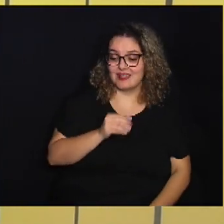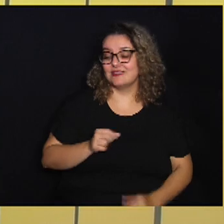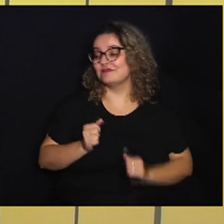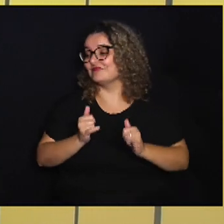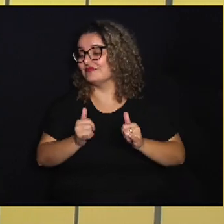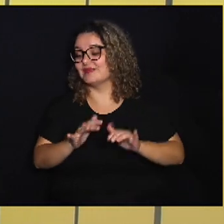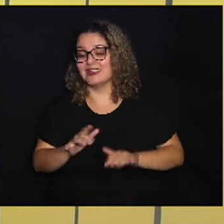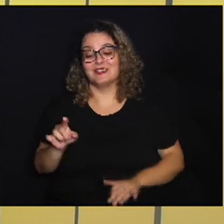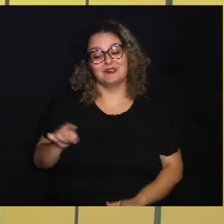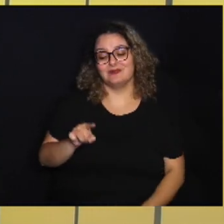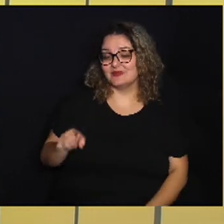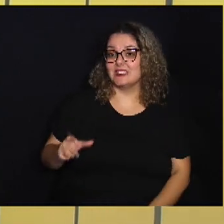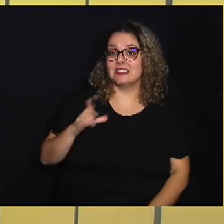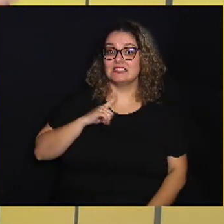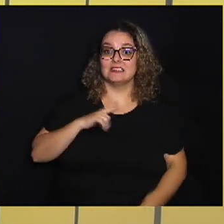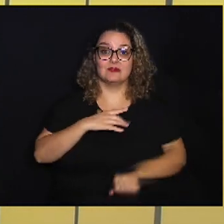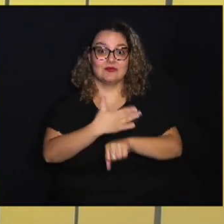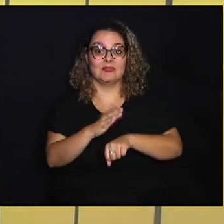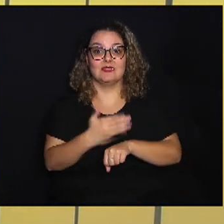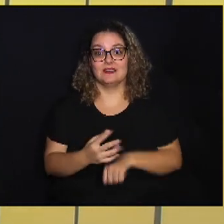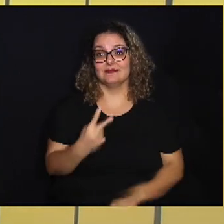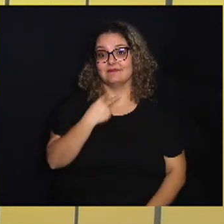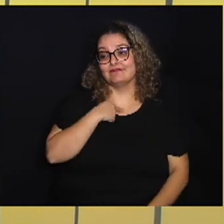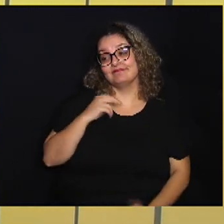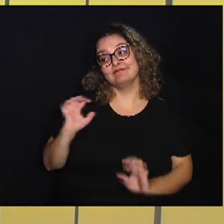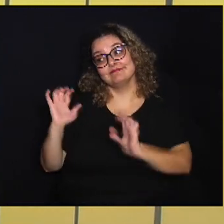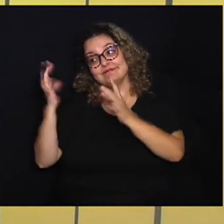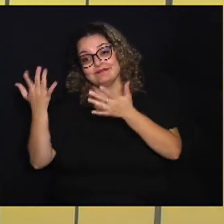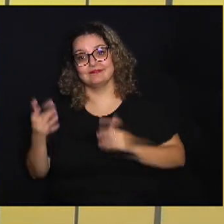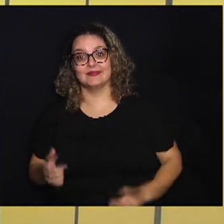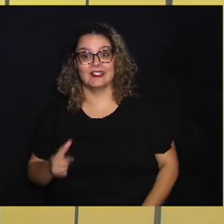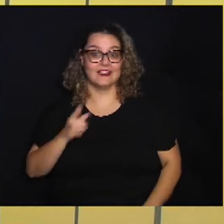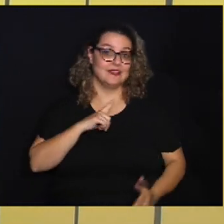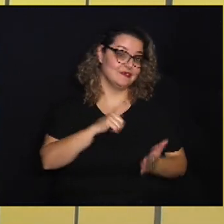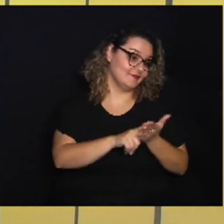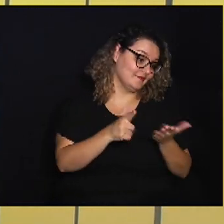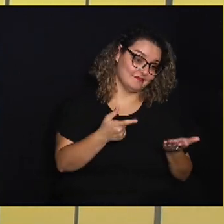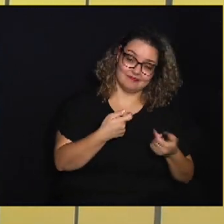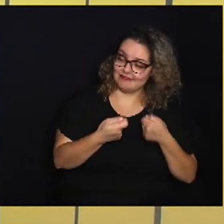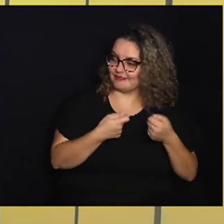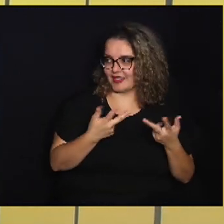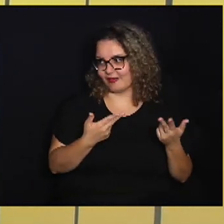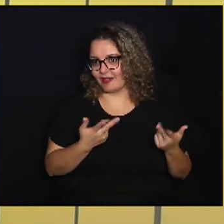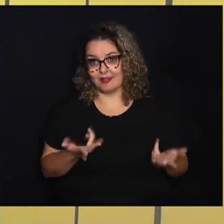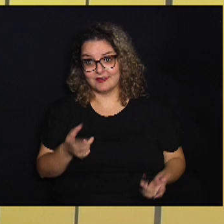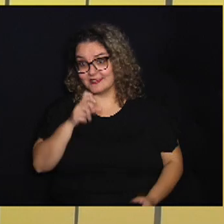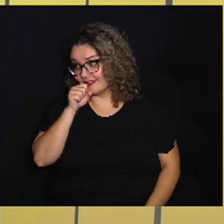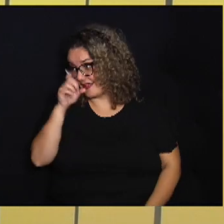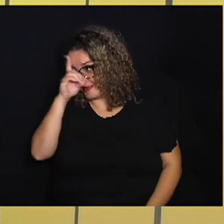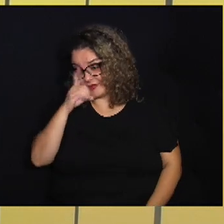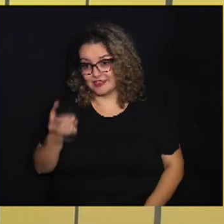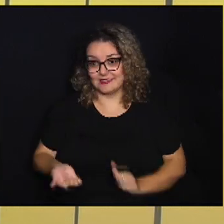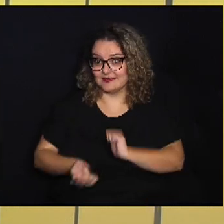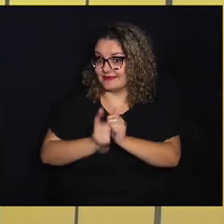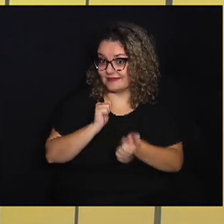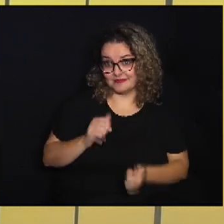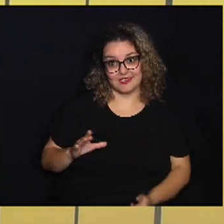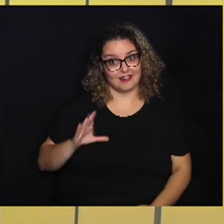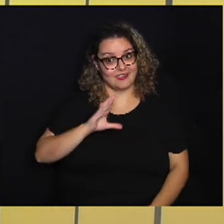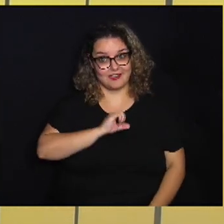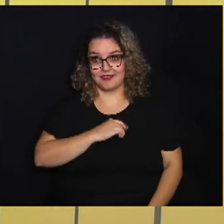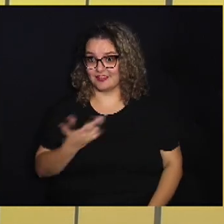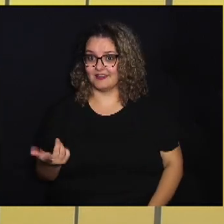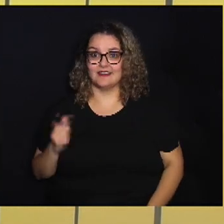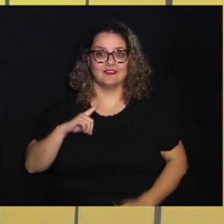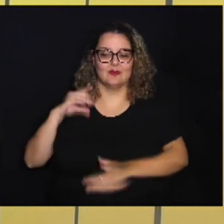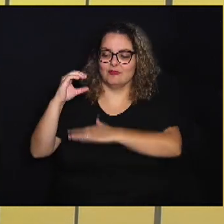vezes, você tem um treinamento e aí você não pode ir numa festa. O jornalista ida em fim de semana, para quem trabalha de esporte, para quem gosta, tem